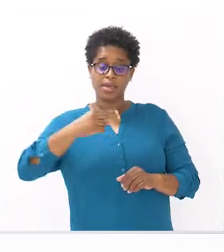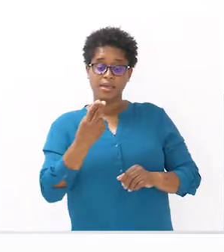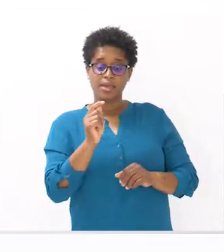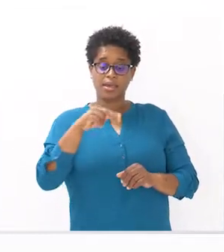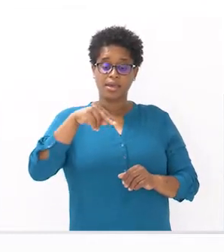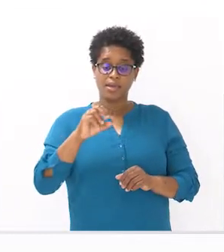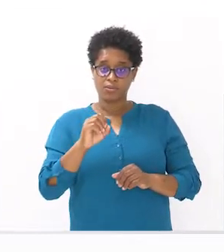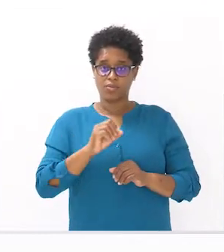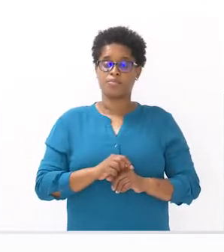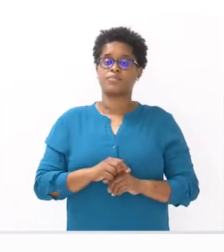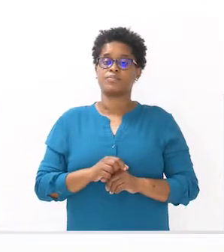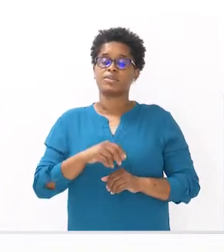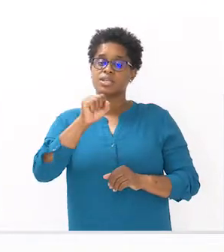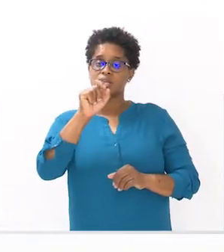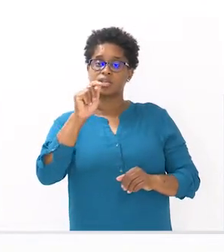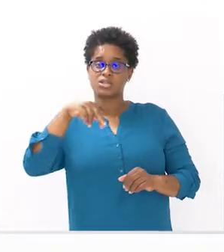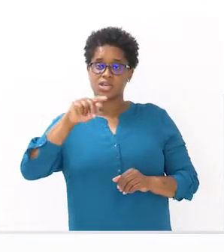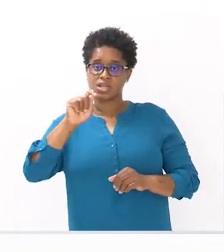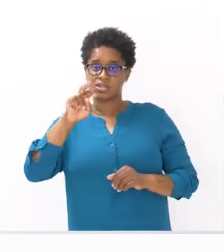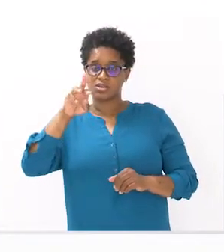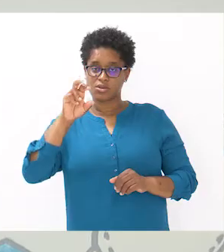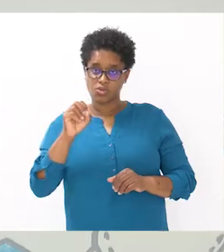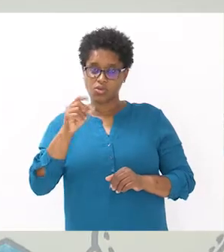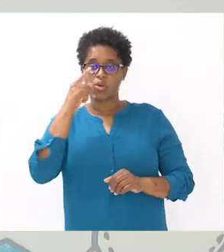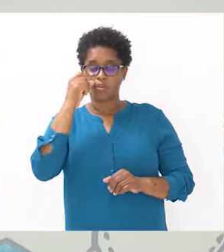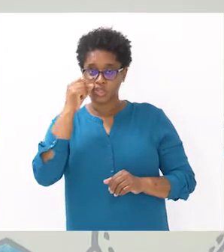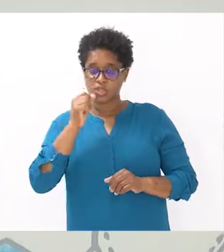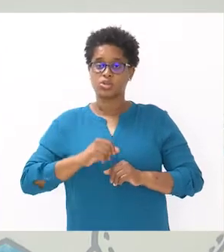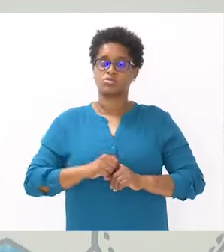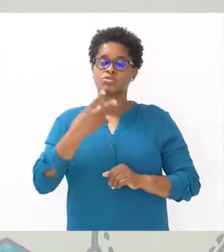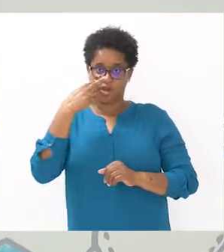que é o gênero masculino, estão a ver?